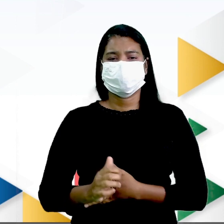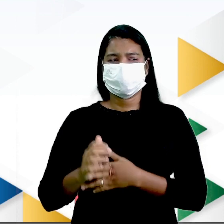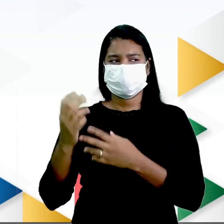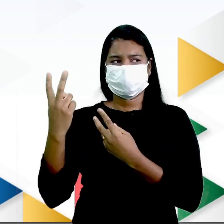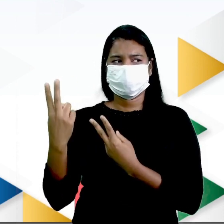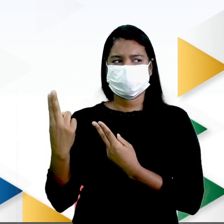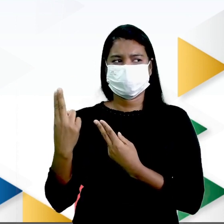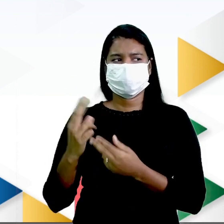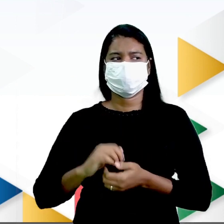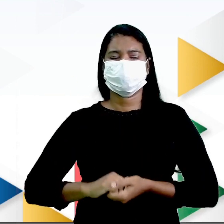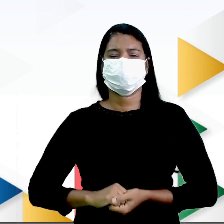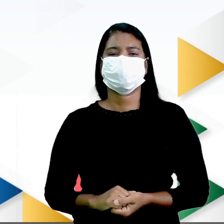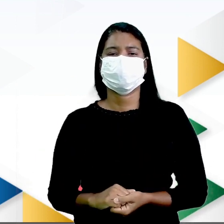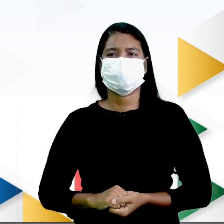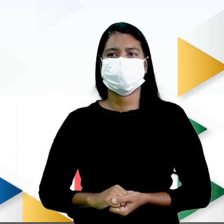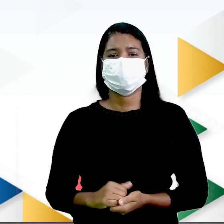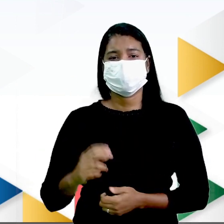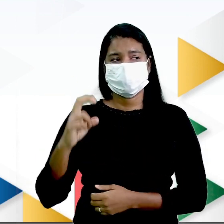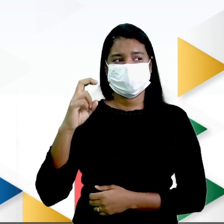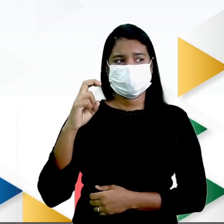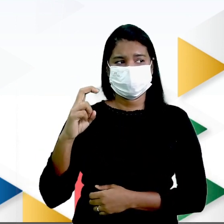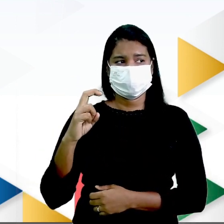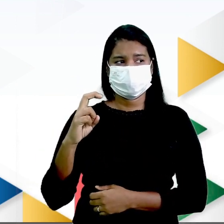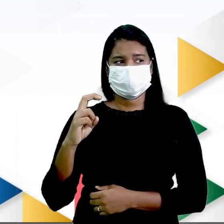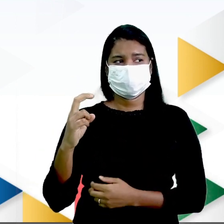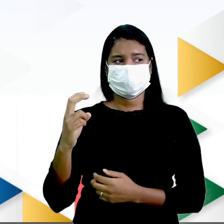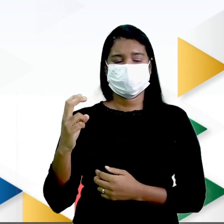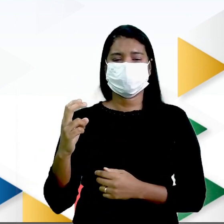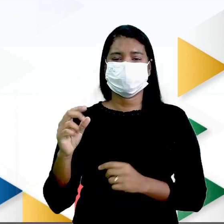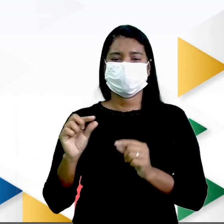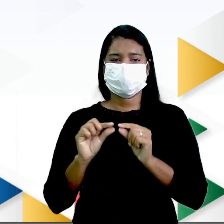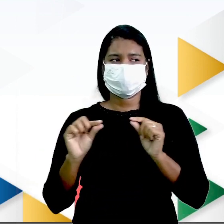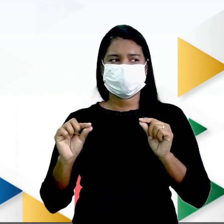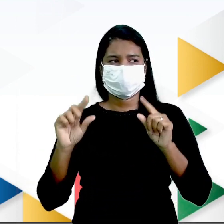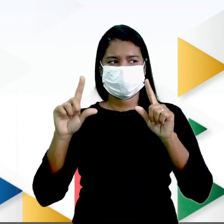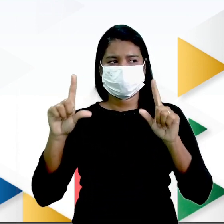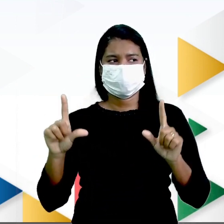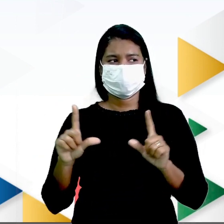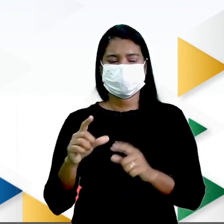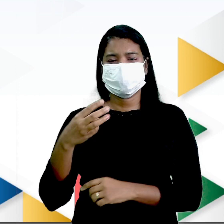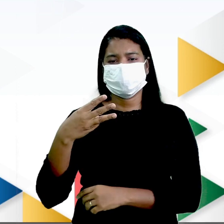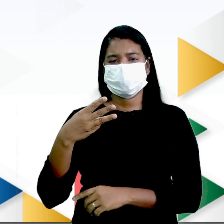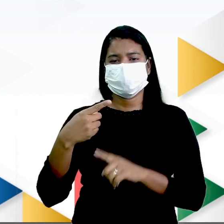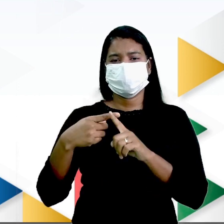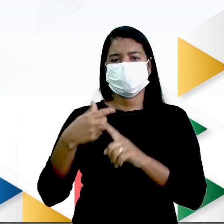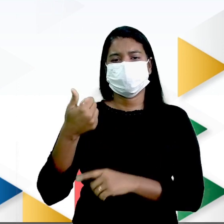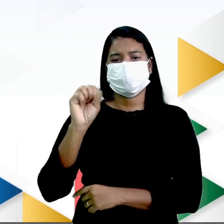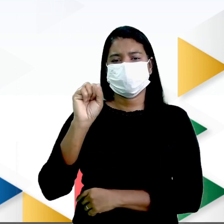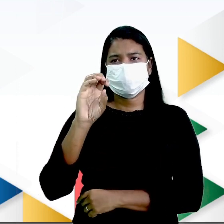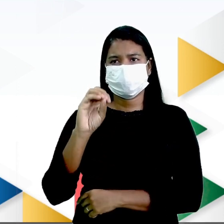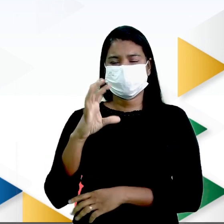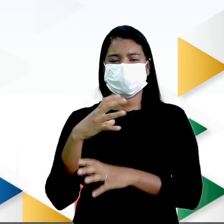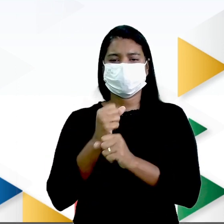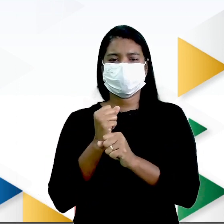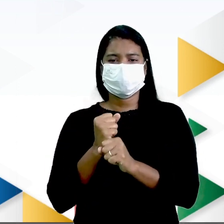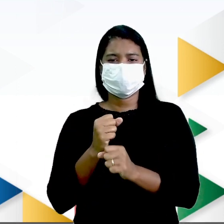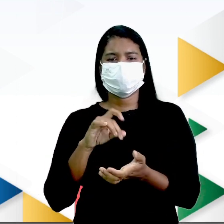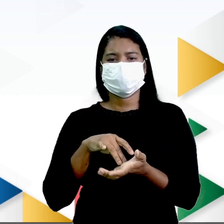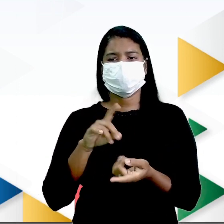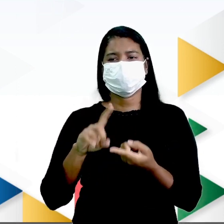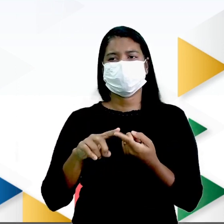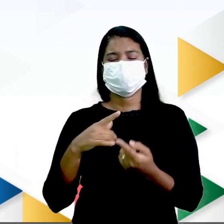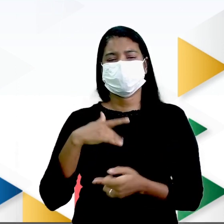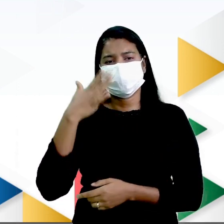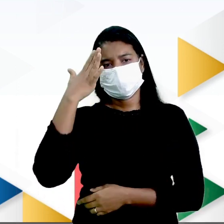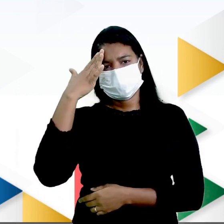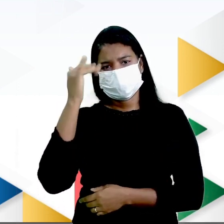bom? Então, se tem 5 lados, 5 menos 2 dá 3, 3 vezes 180. Ao fazer essa multiplicação, eu sei que a soma